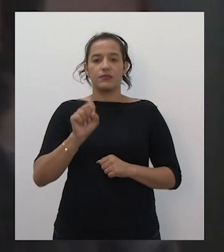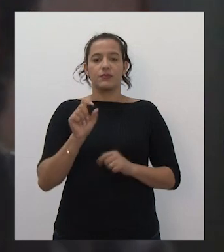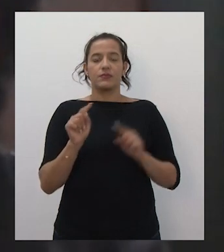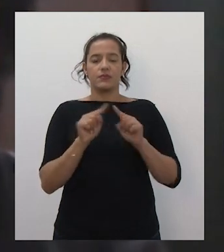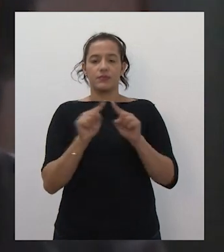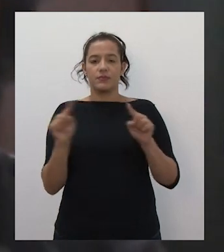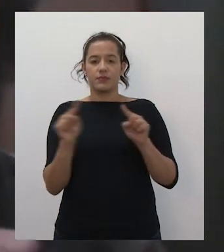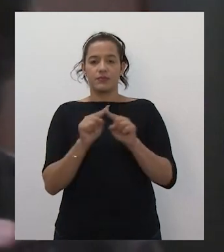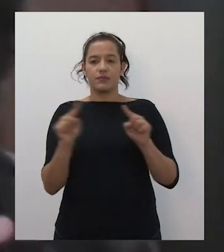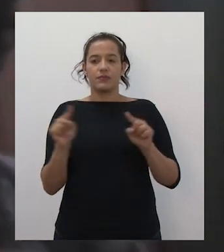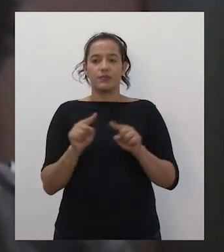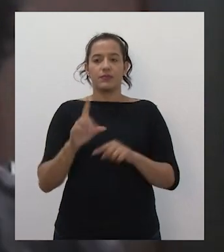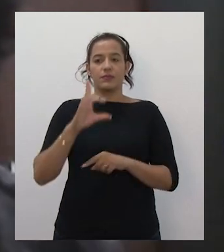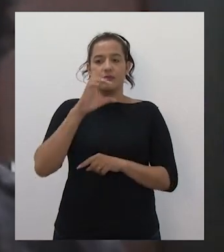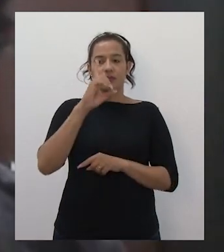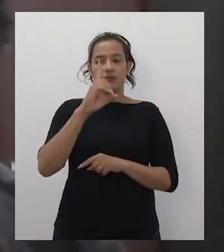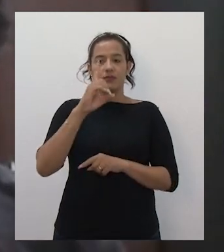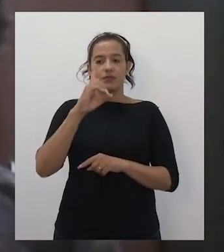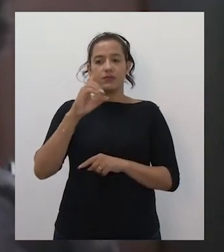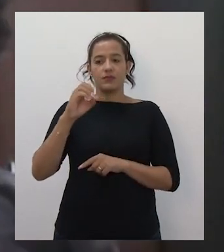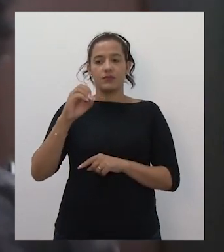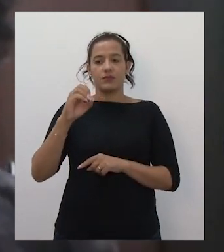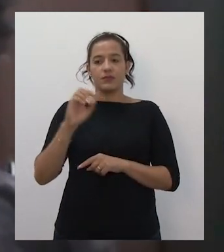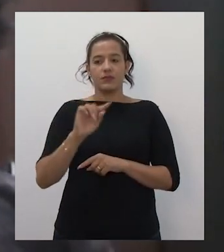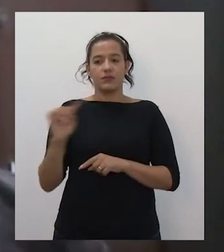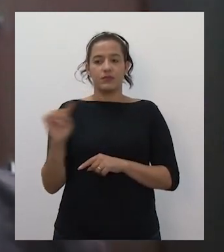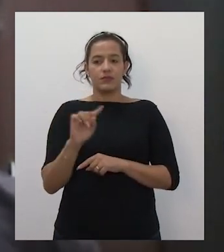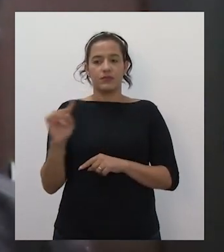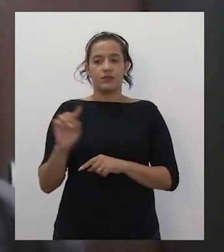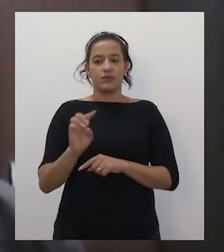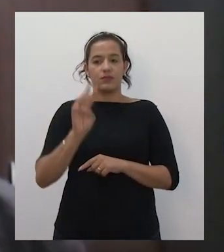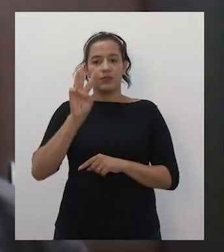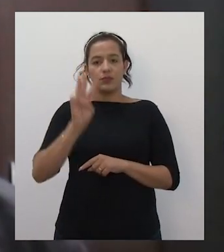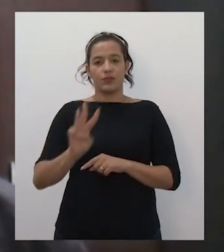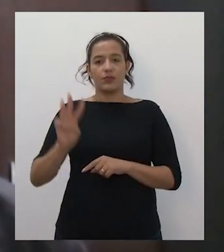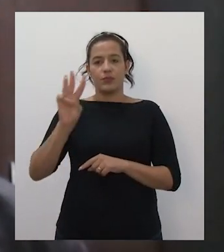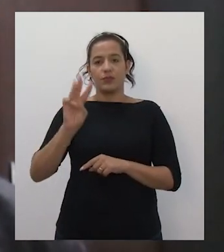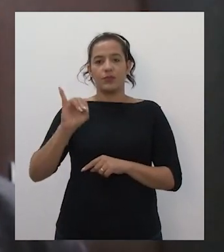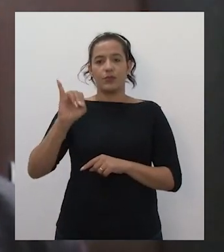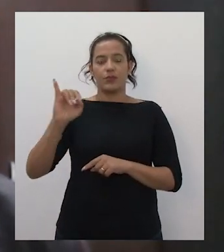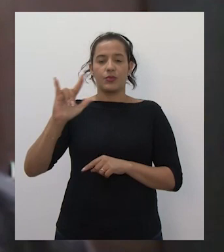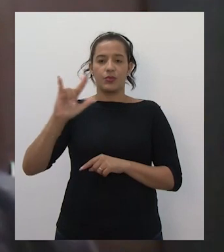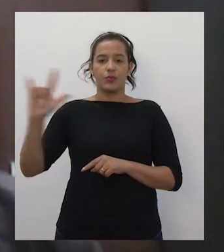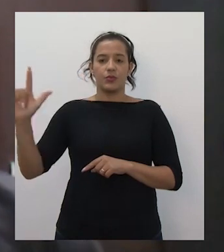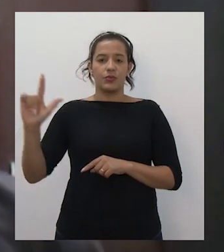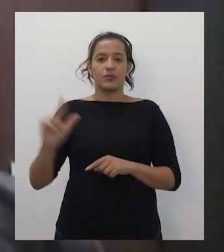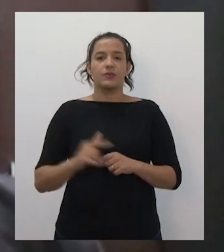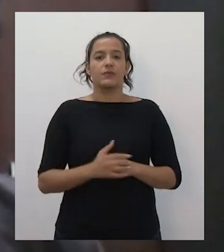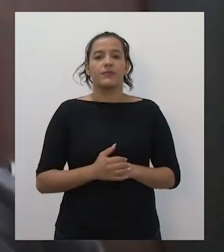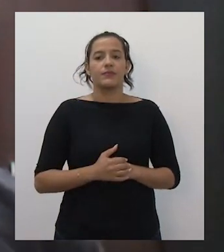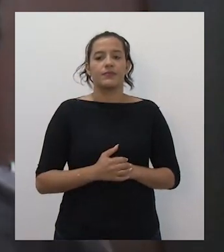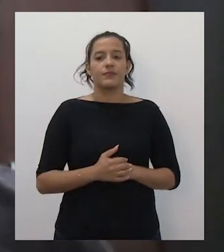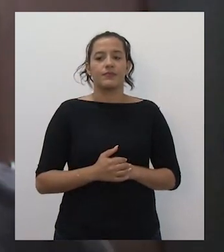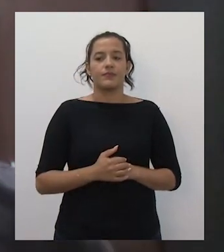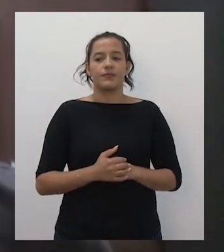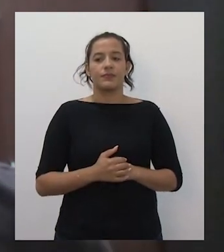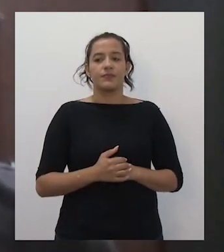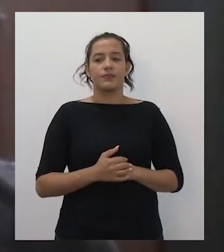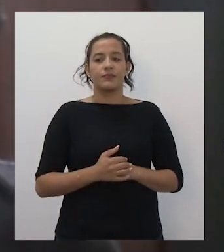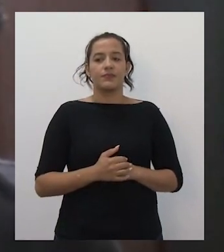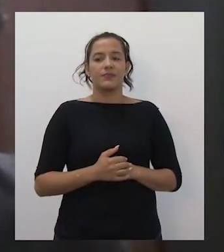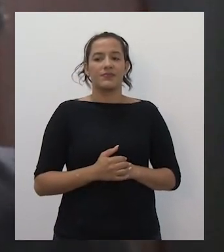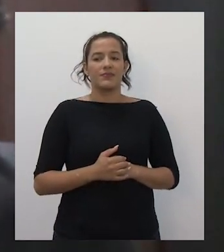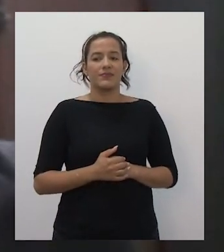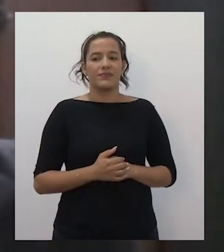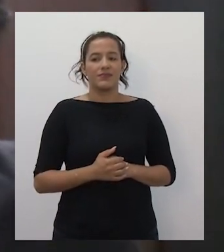underline do underline Will com 2 L's. Tá? Eu acho que é isso